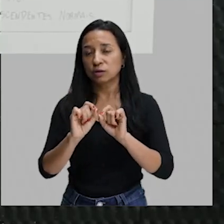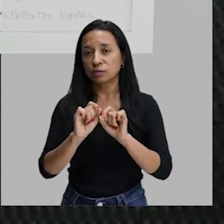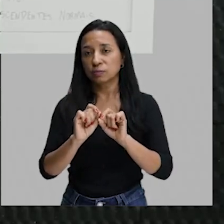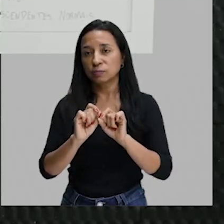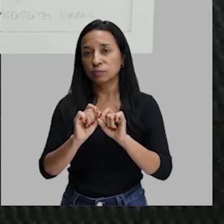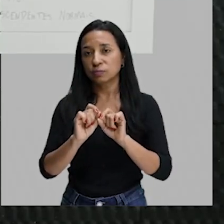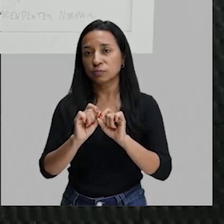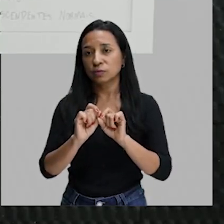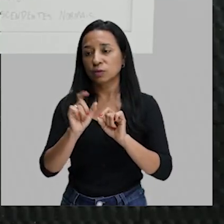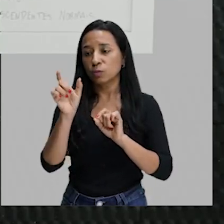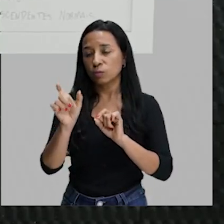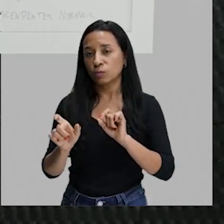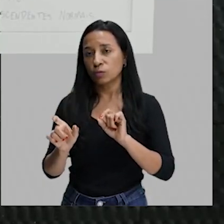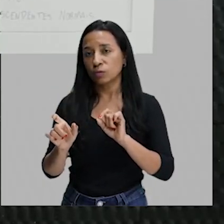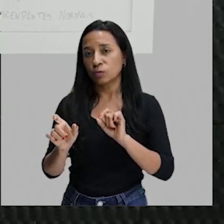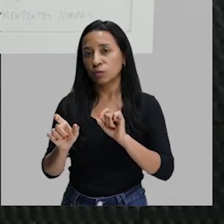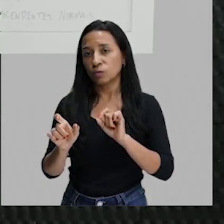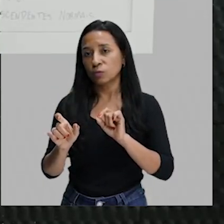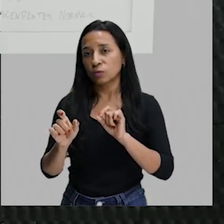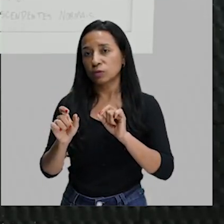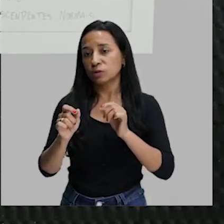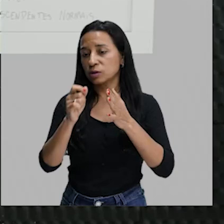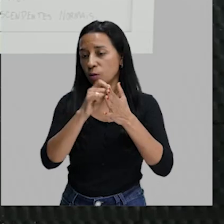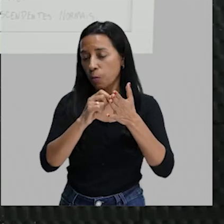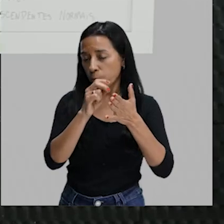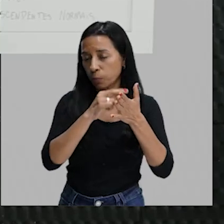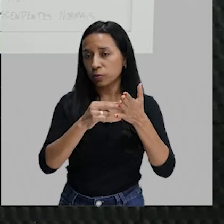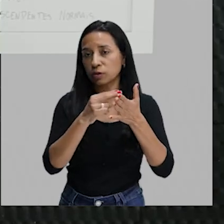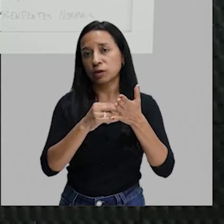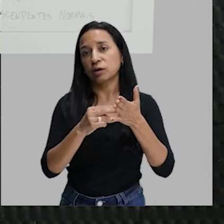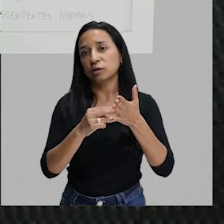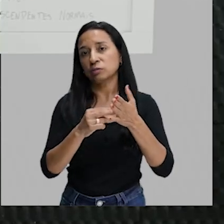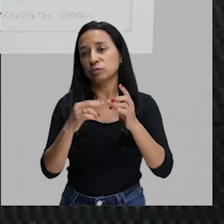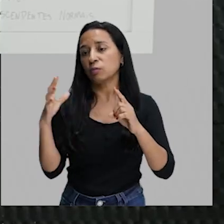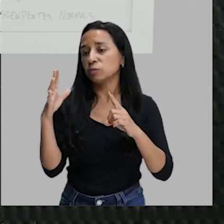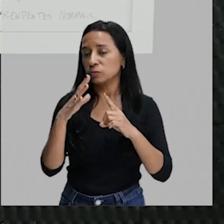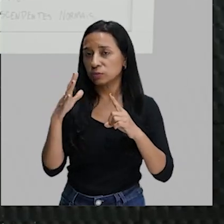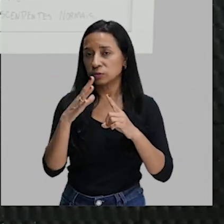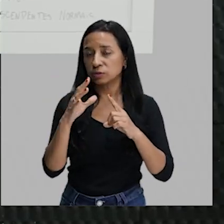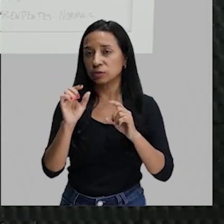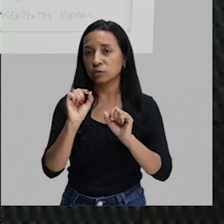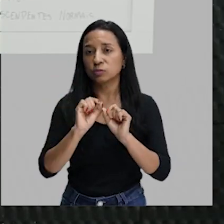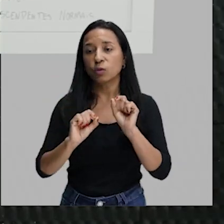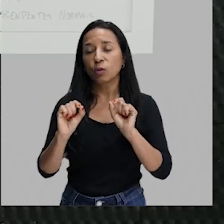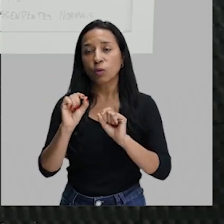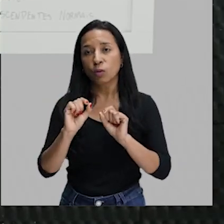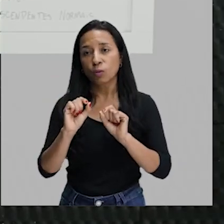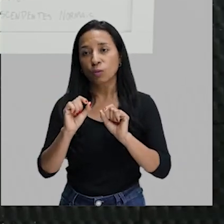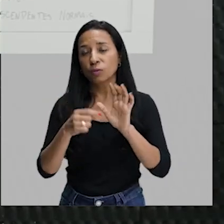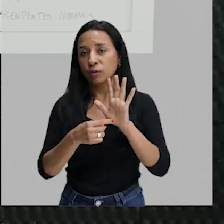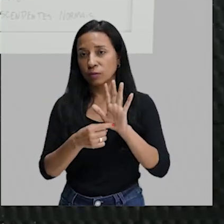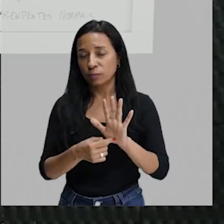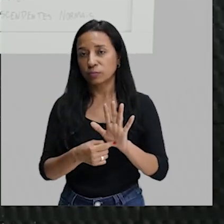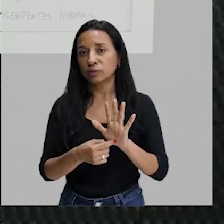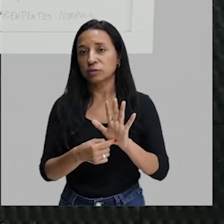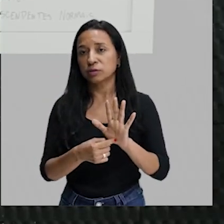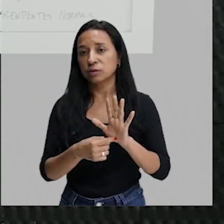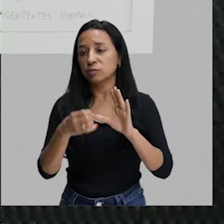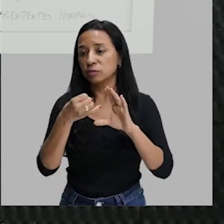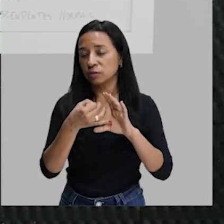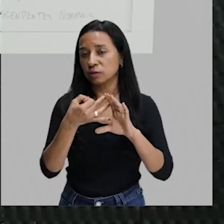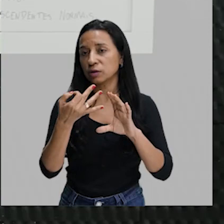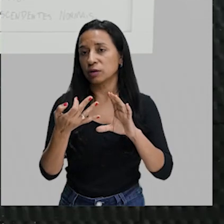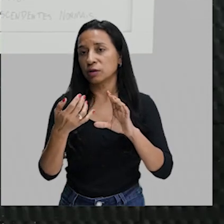são pintados, né, são os indivíduos afetados, ou seja, aqueles indivíduos que apresentam uma